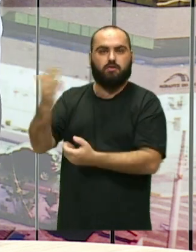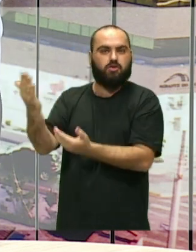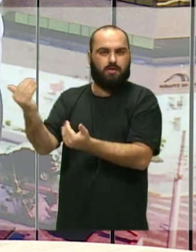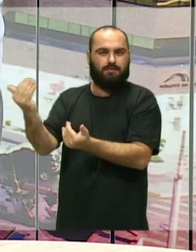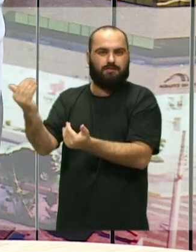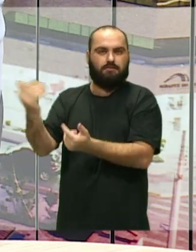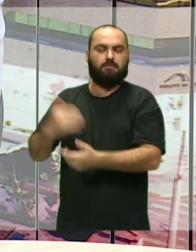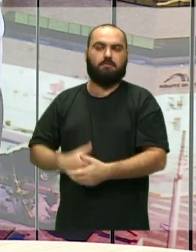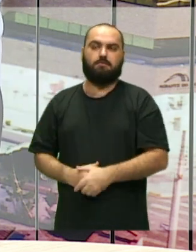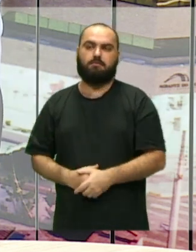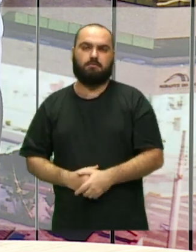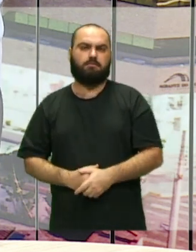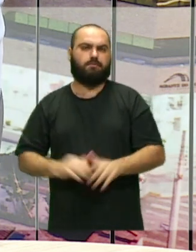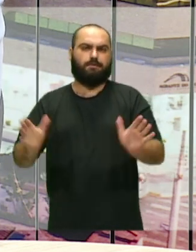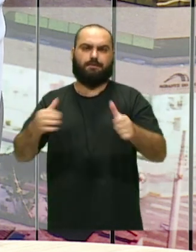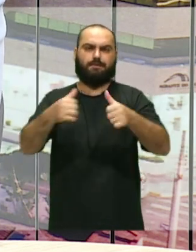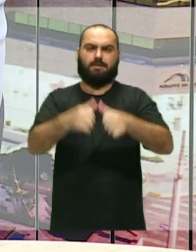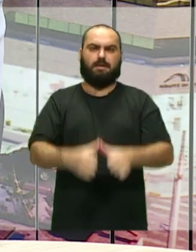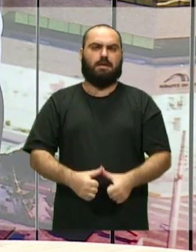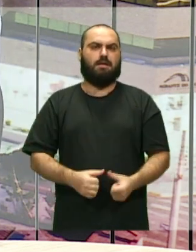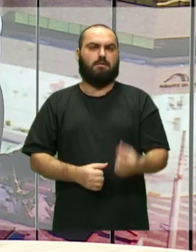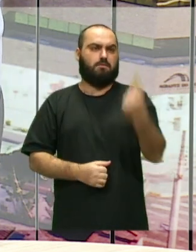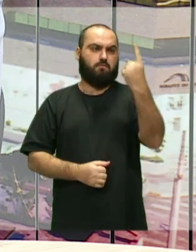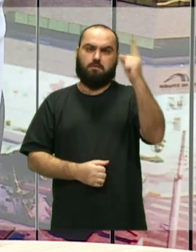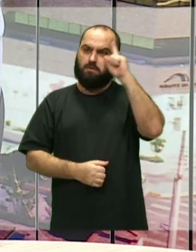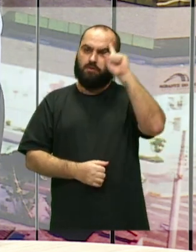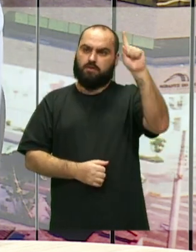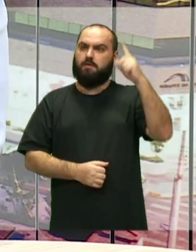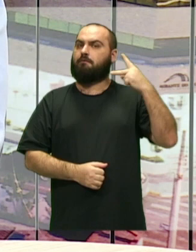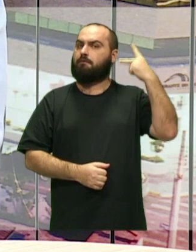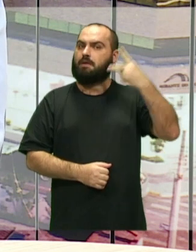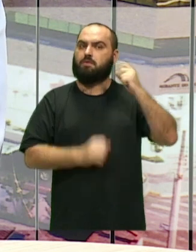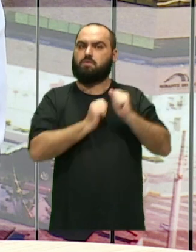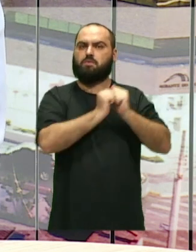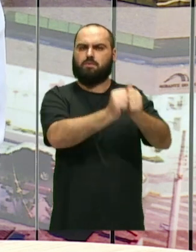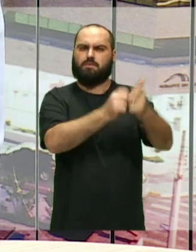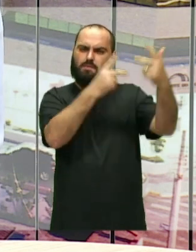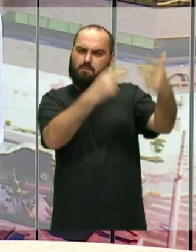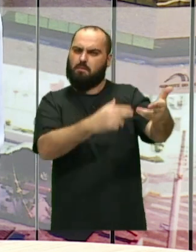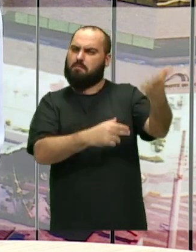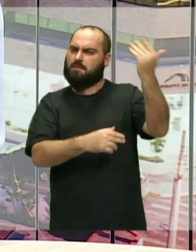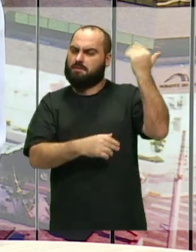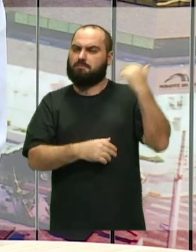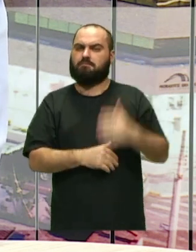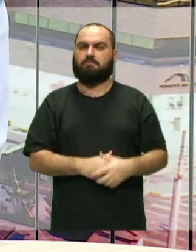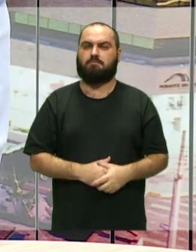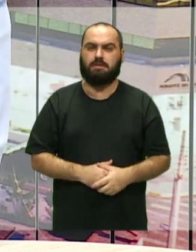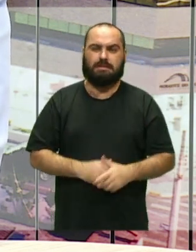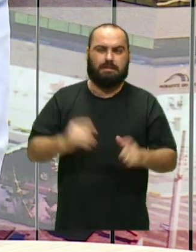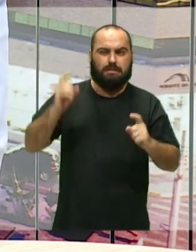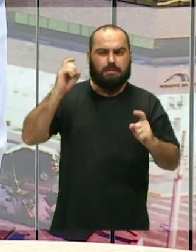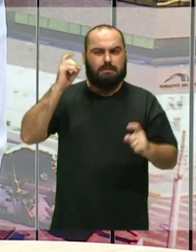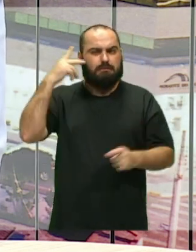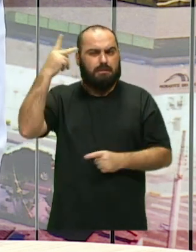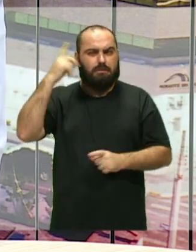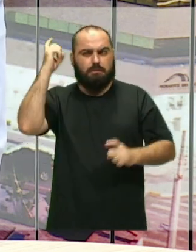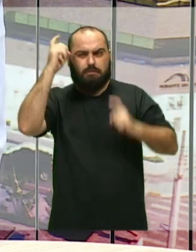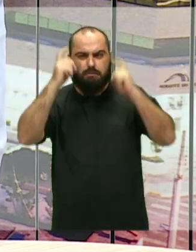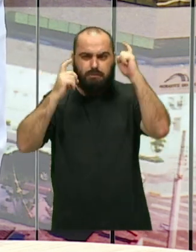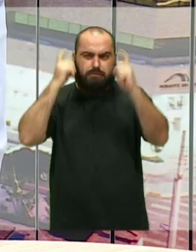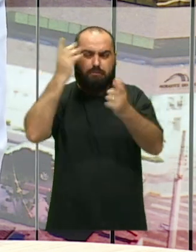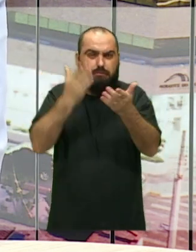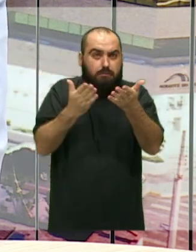não ficasse apenas com o vereador ou passasse um dia com o vereador como era no passado havia uma preocupação entre os vereadores quando